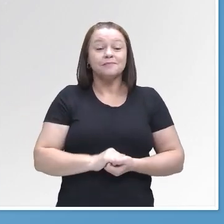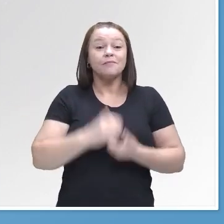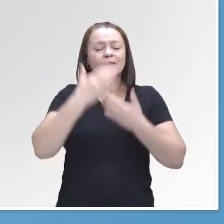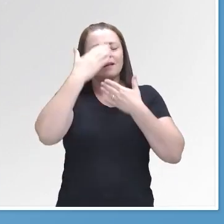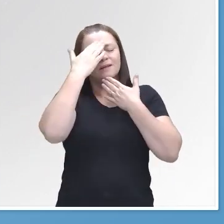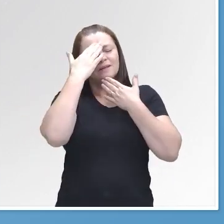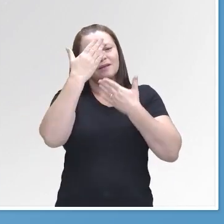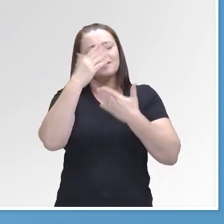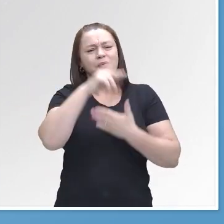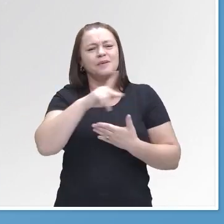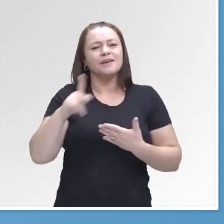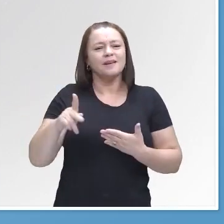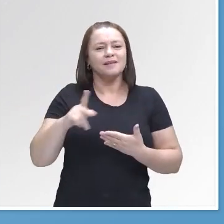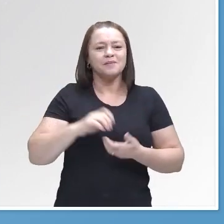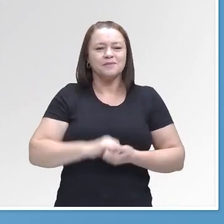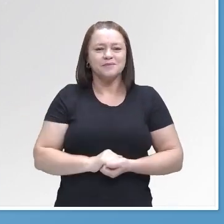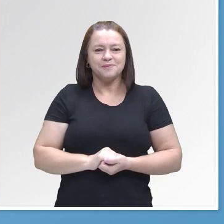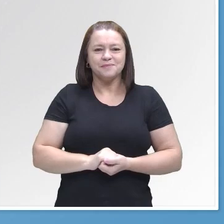Obrigada, professora!